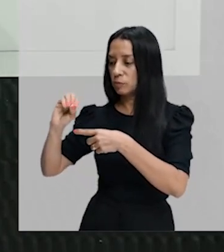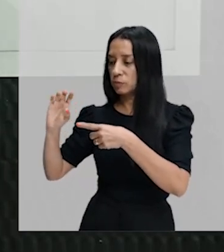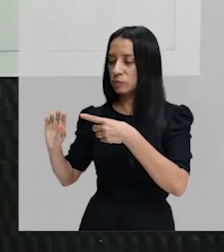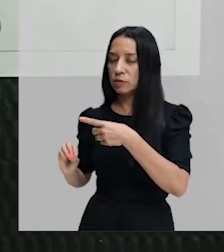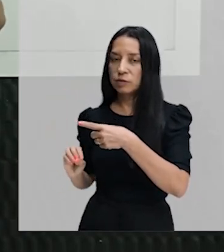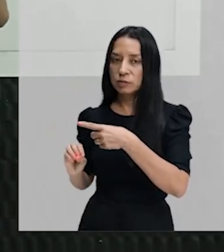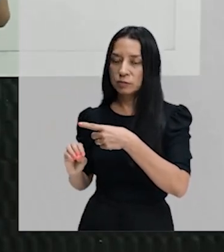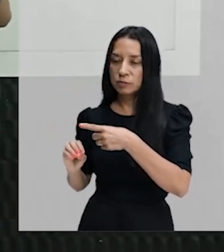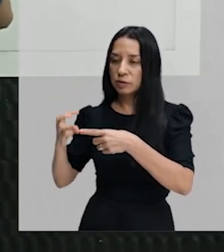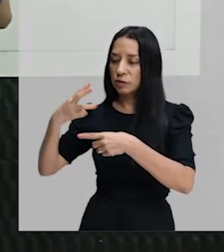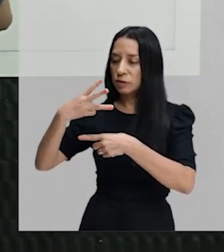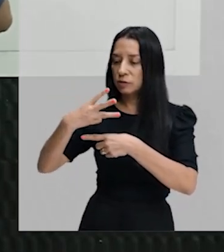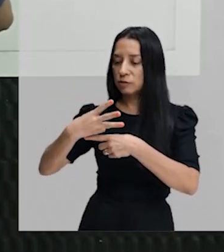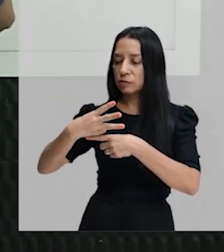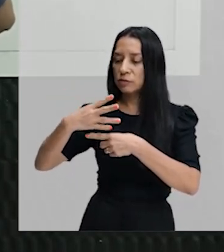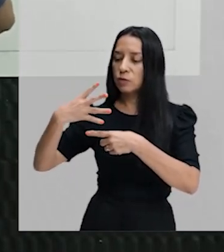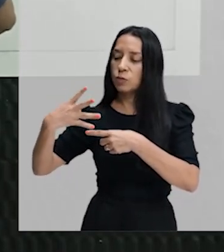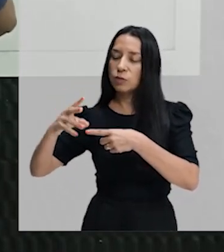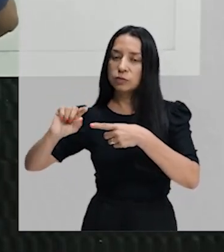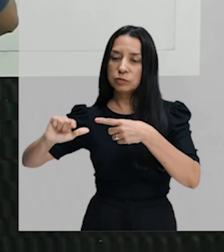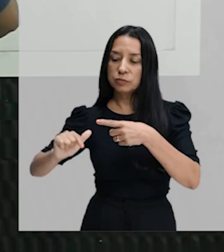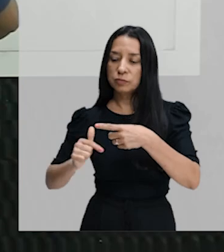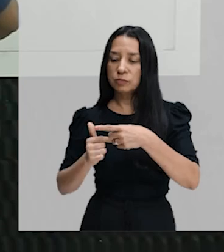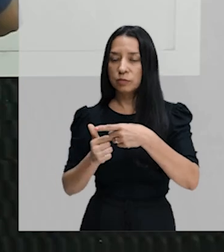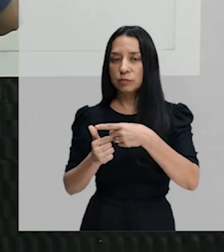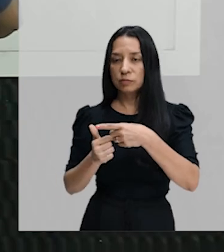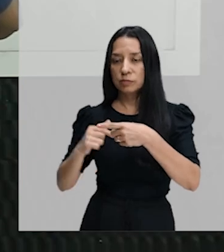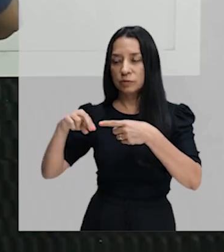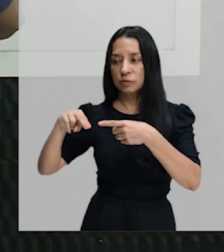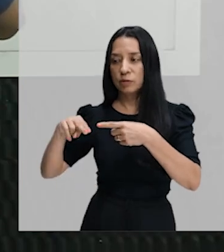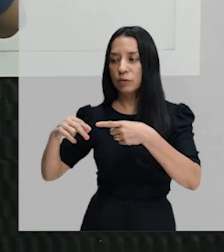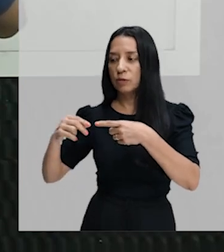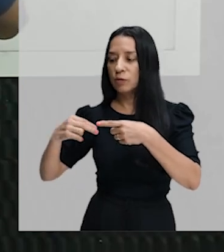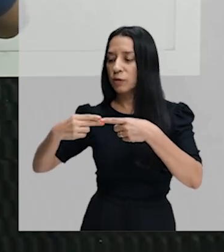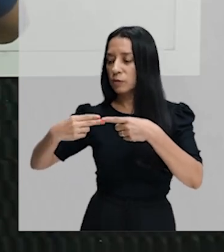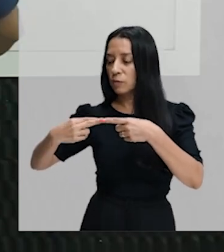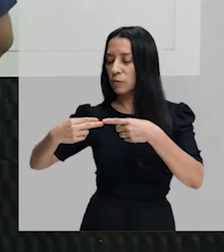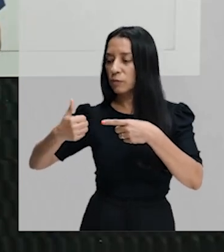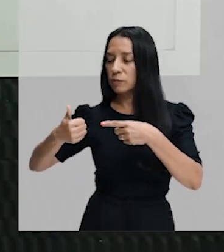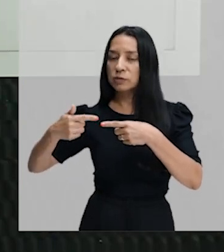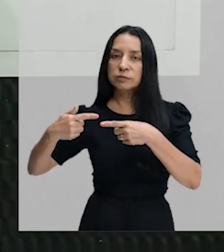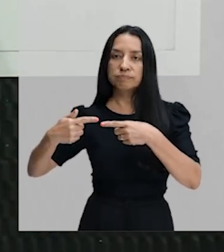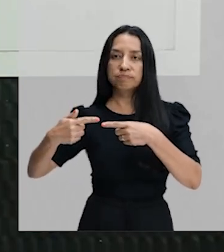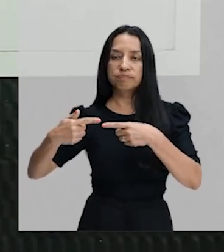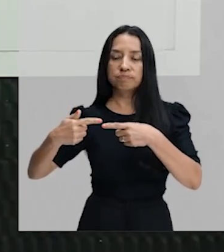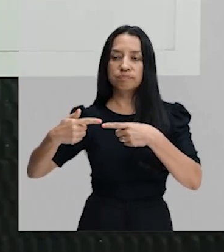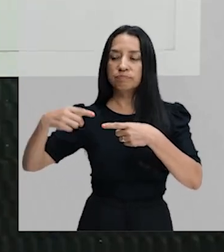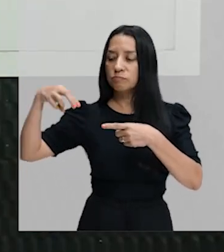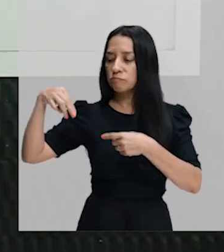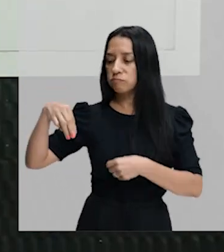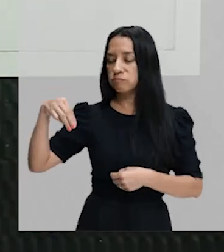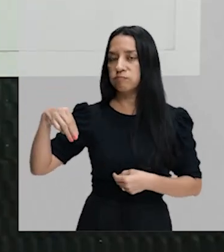/ 2 vai ser igual a 17 metros